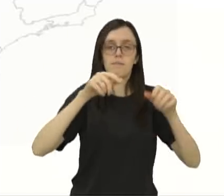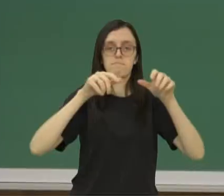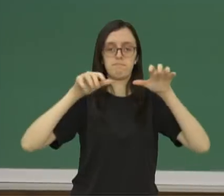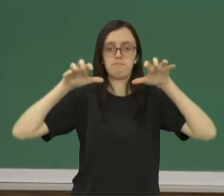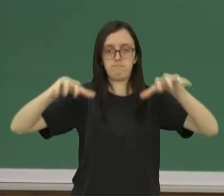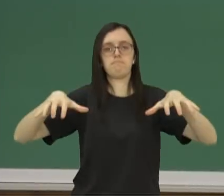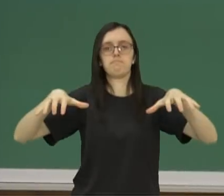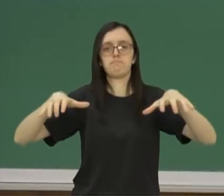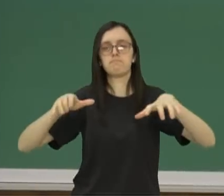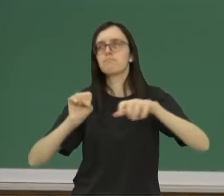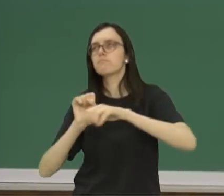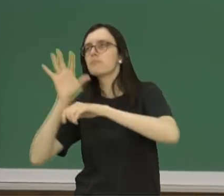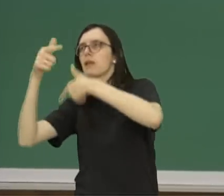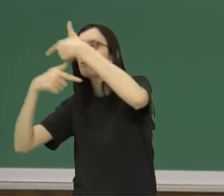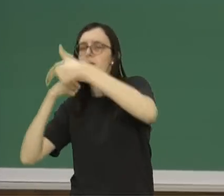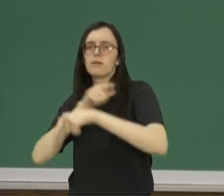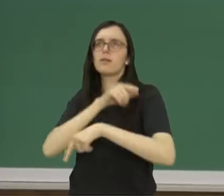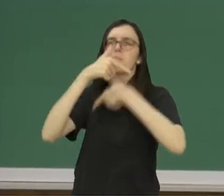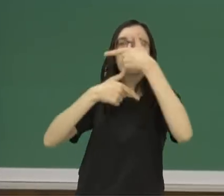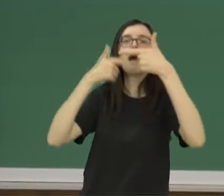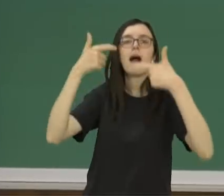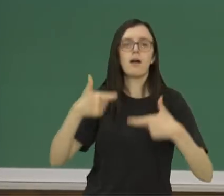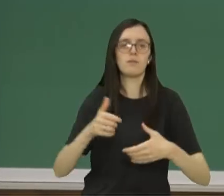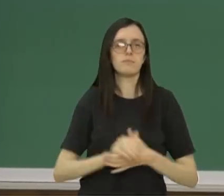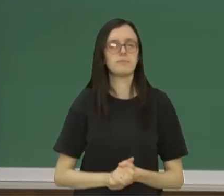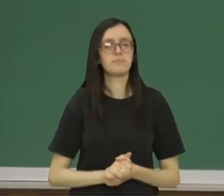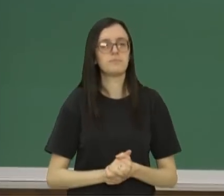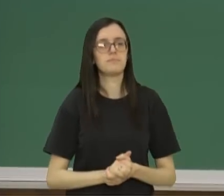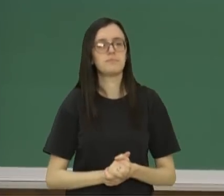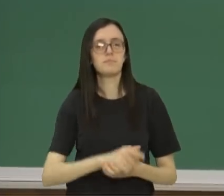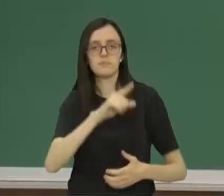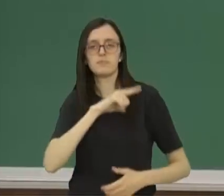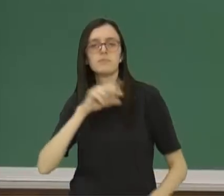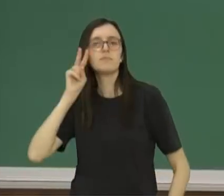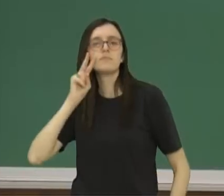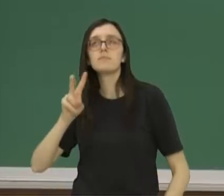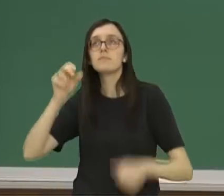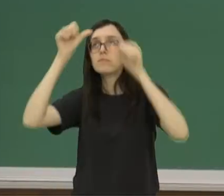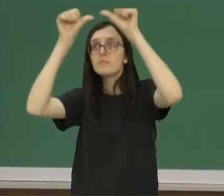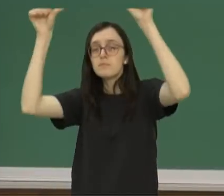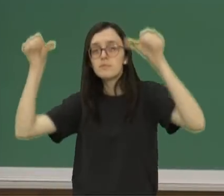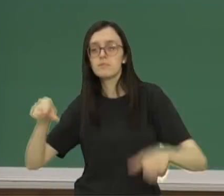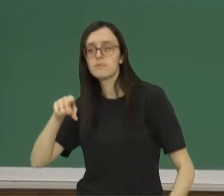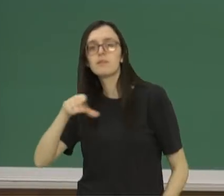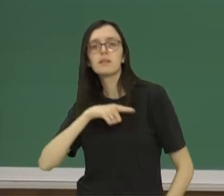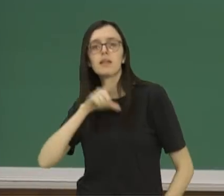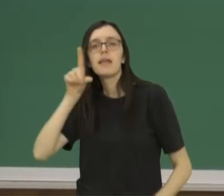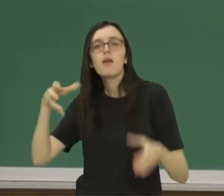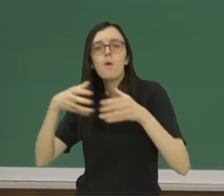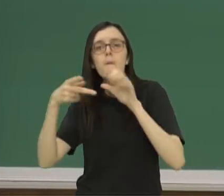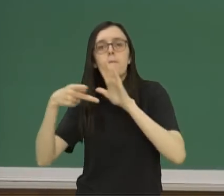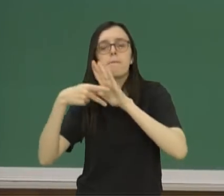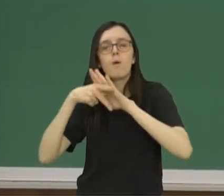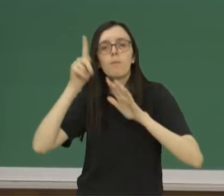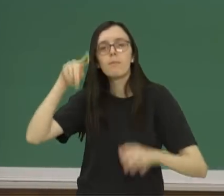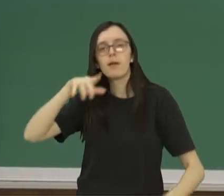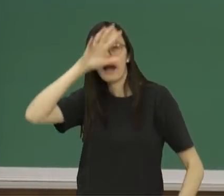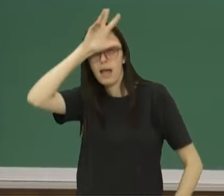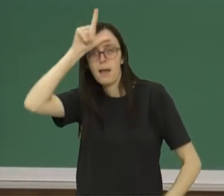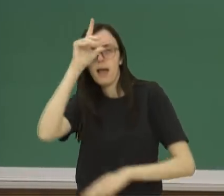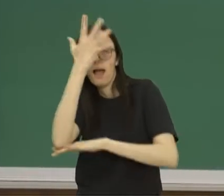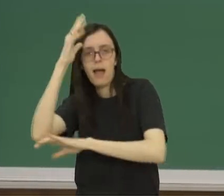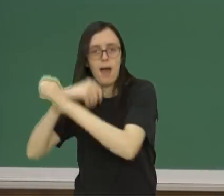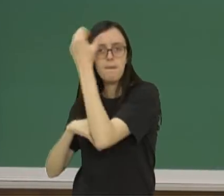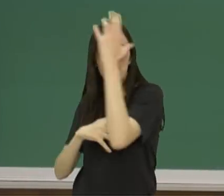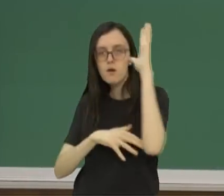atuam. Então, quais são essas agências? A SUDAM, por exemplo, é a Superintendência de Desenvolvimento da Amazônia. Mas pega só a